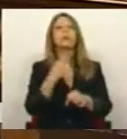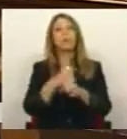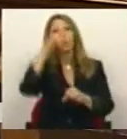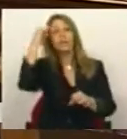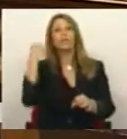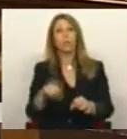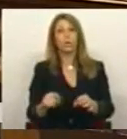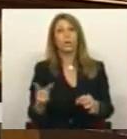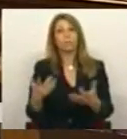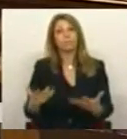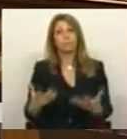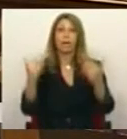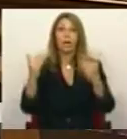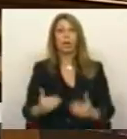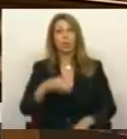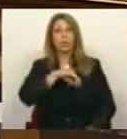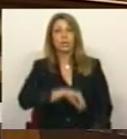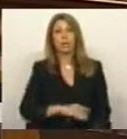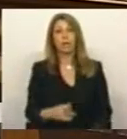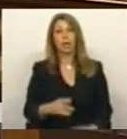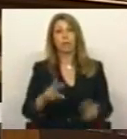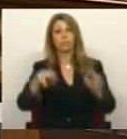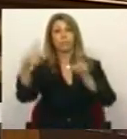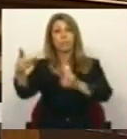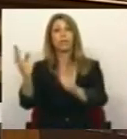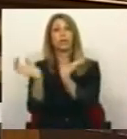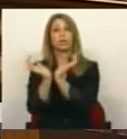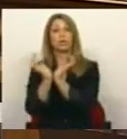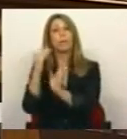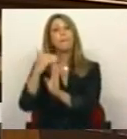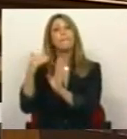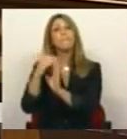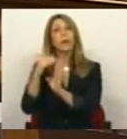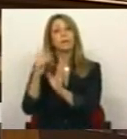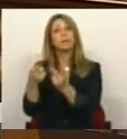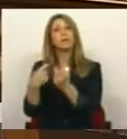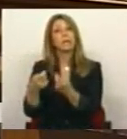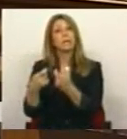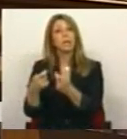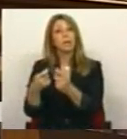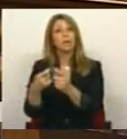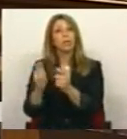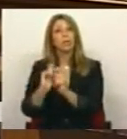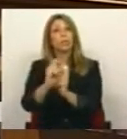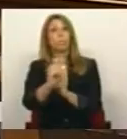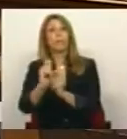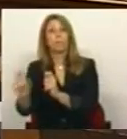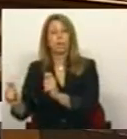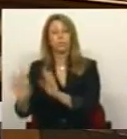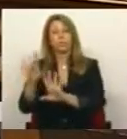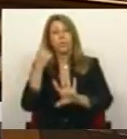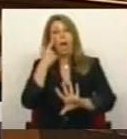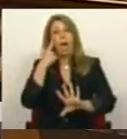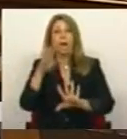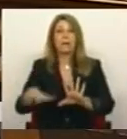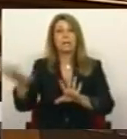momento, reduzindo-lhes o salário e passando para a Segurança Social a parte significativa dos encargos enquanto perdurar esta situação, mas